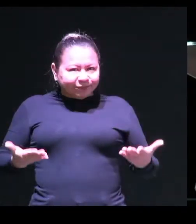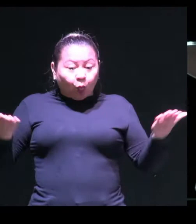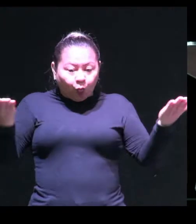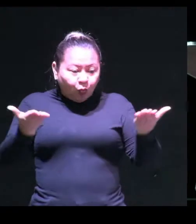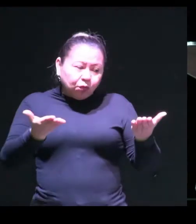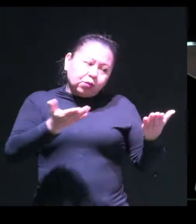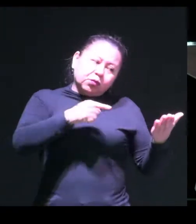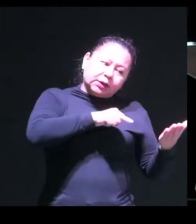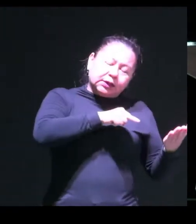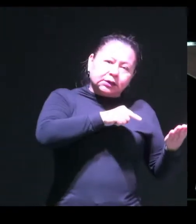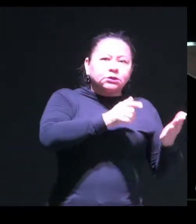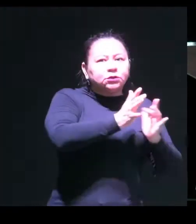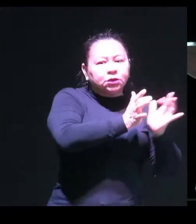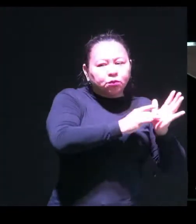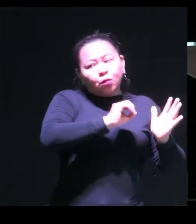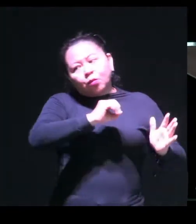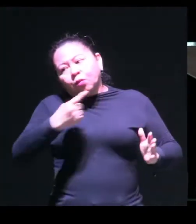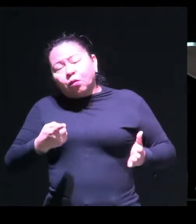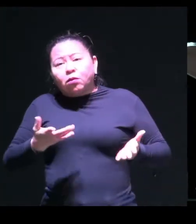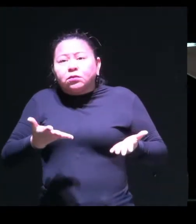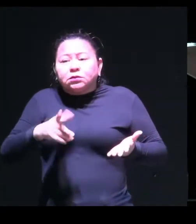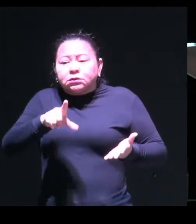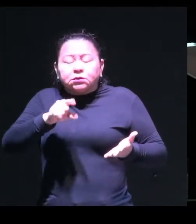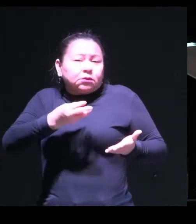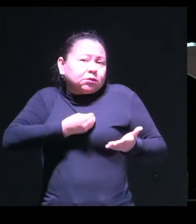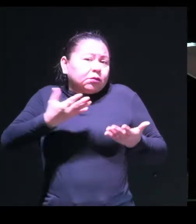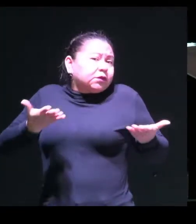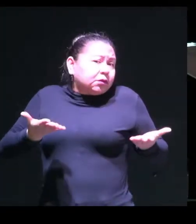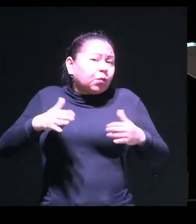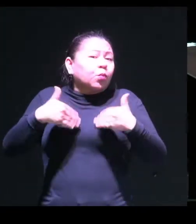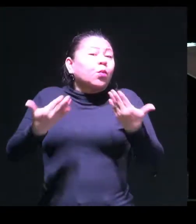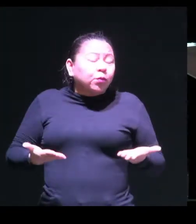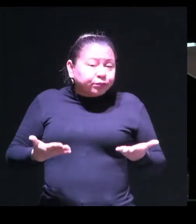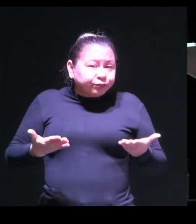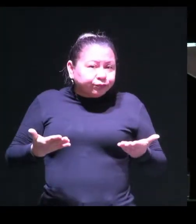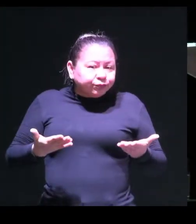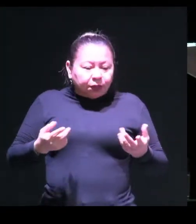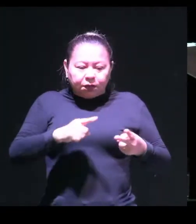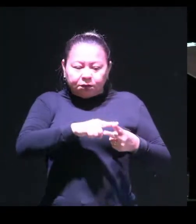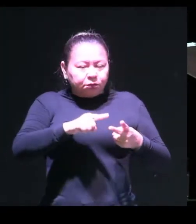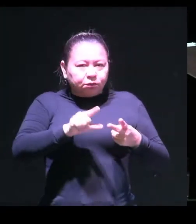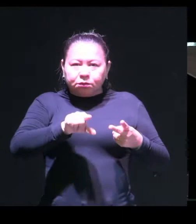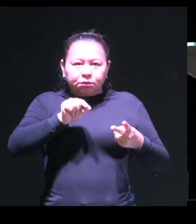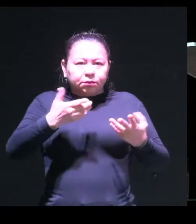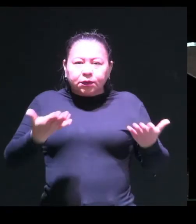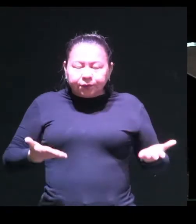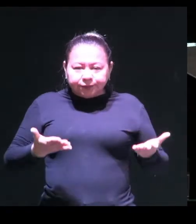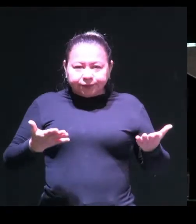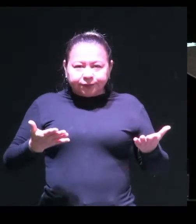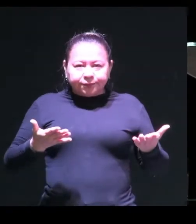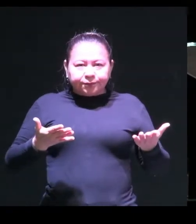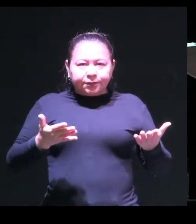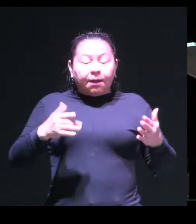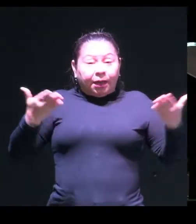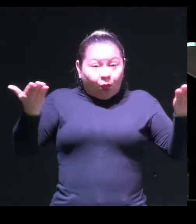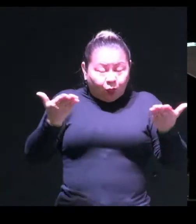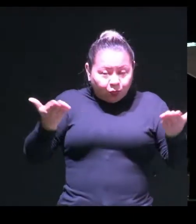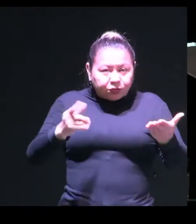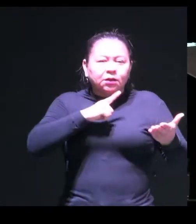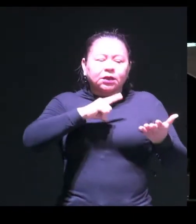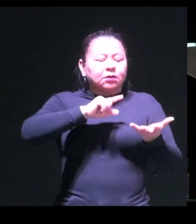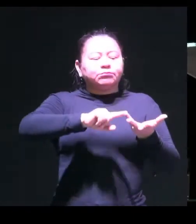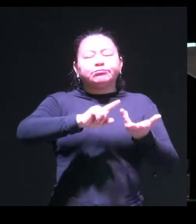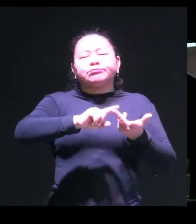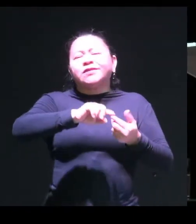Ou Jesus, ou escolher ficar vivo. Só eram essas duas opções. Mas hoje nós temos